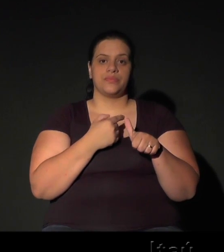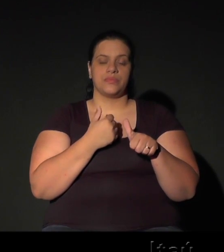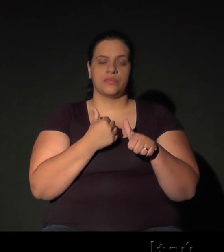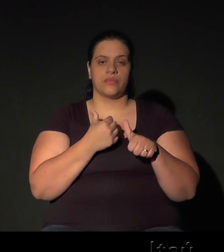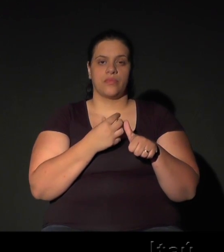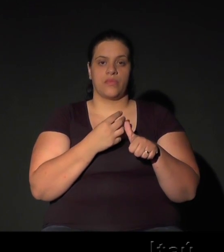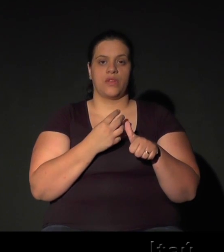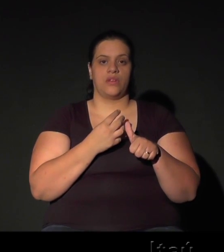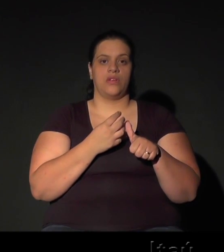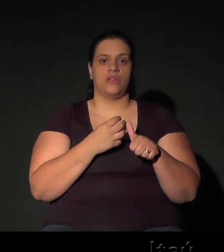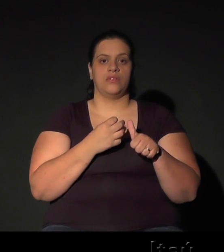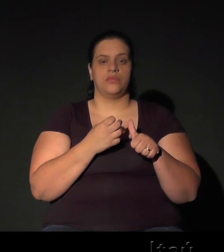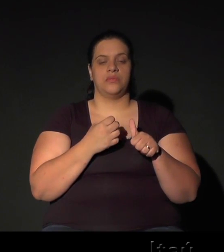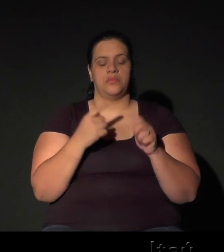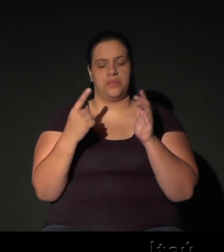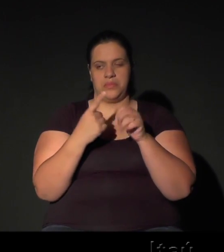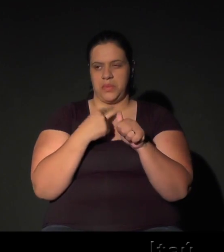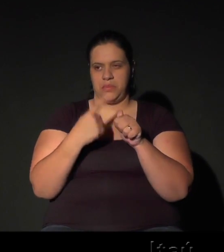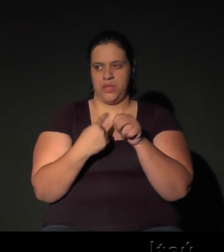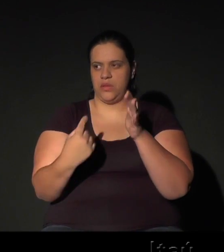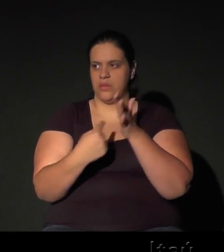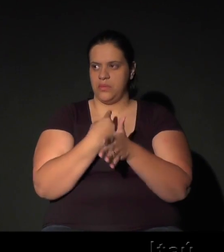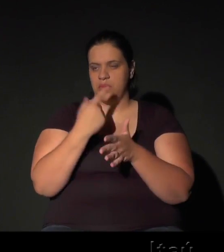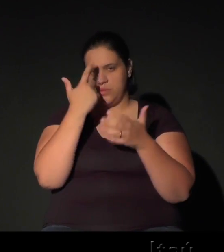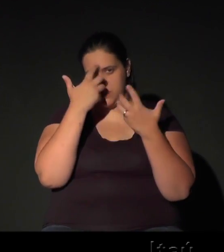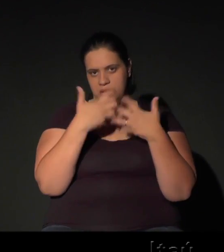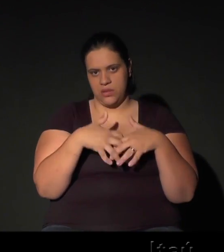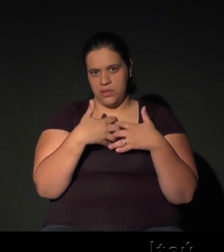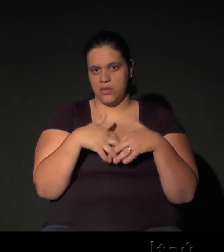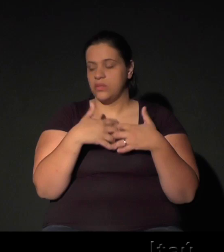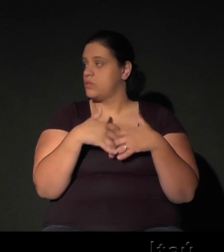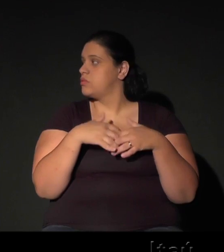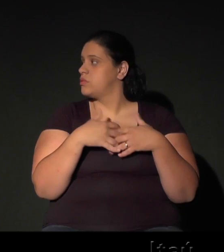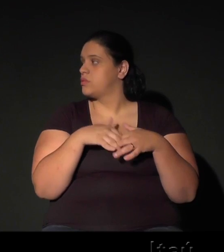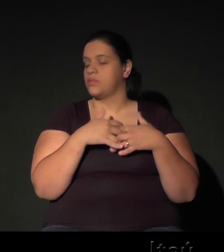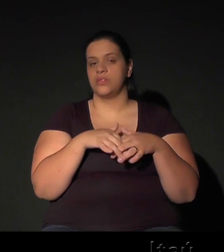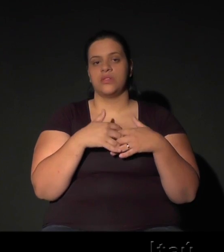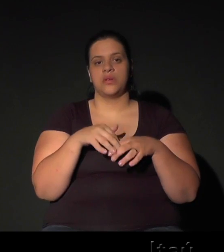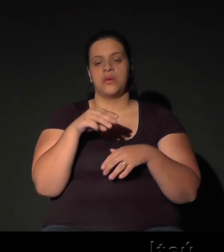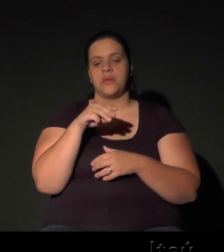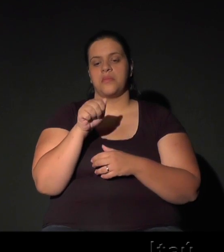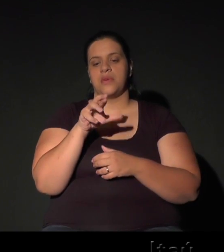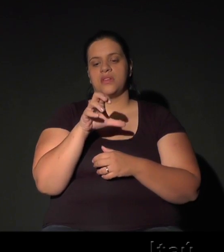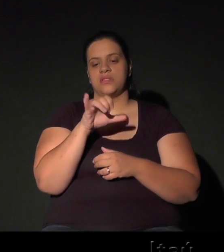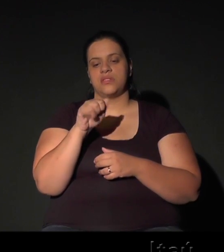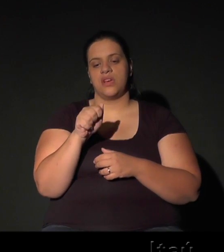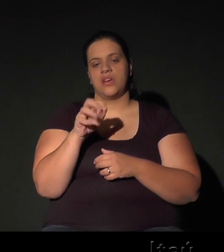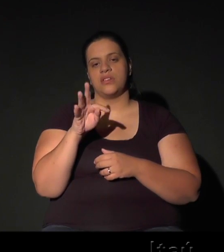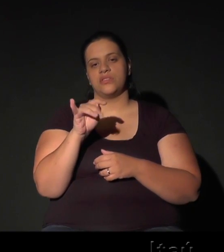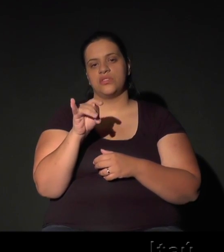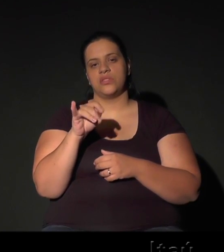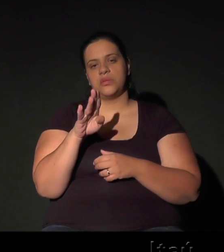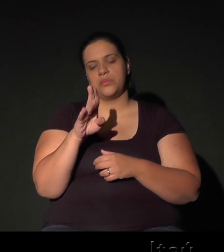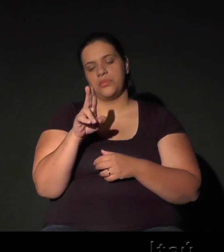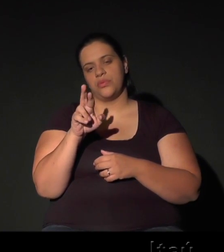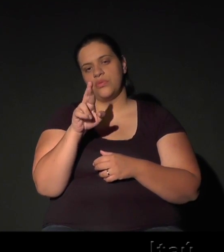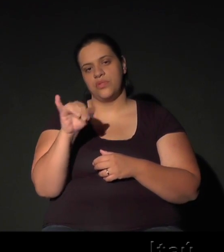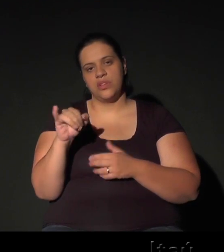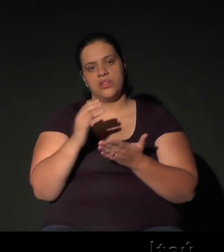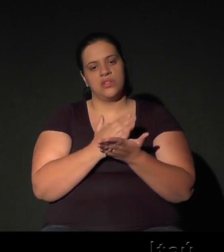eh no campo primeira pergunta né no campo da reflexão a Mar tibu tem um livro né sobre a mulher e a